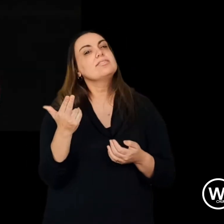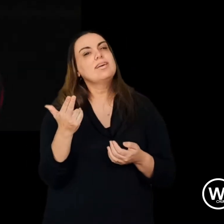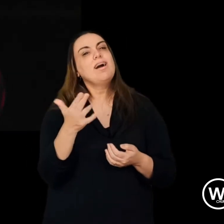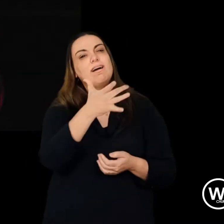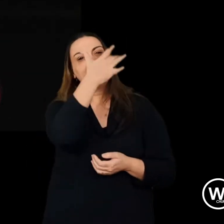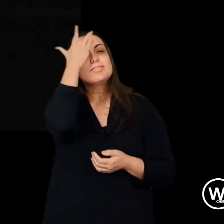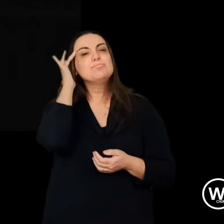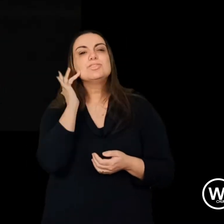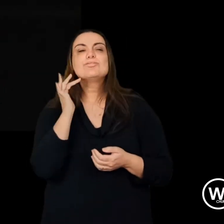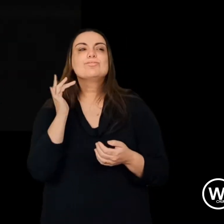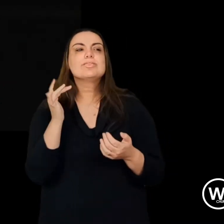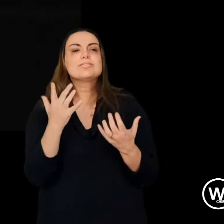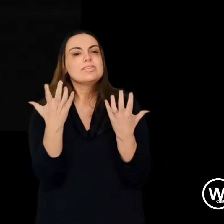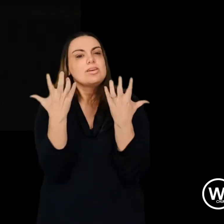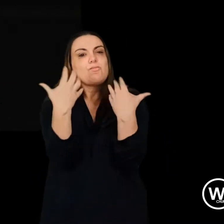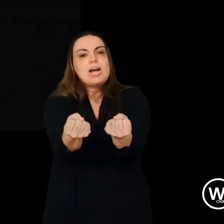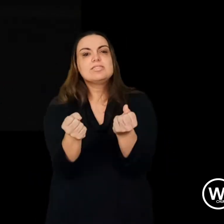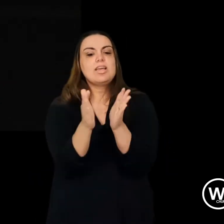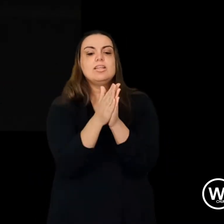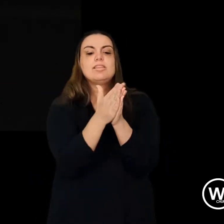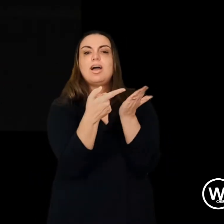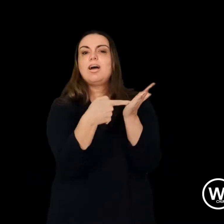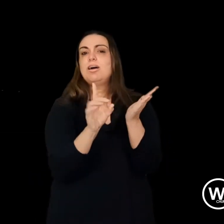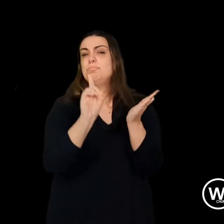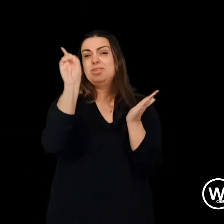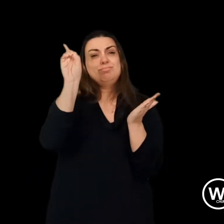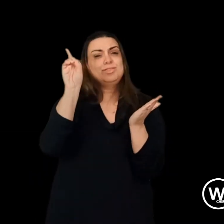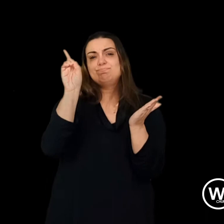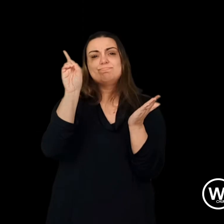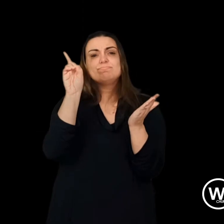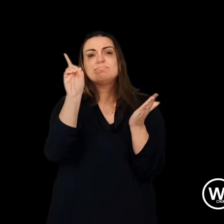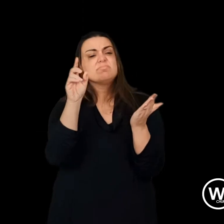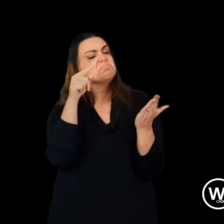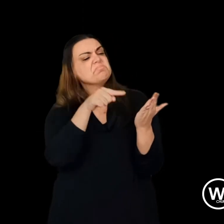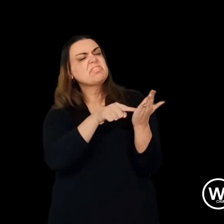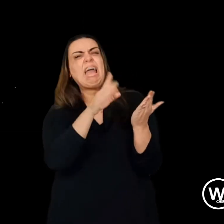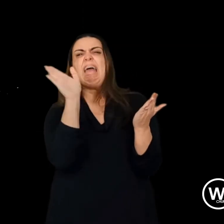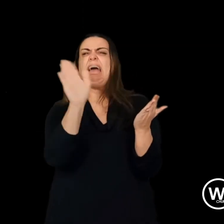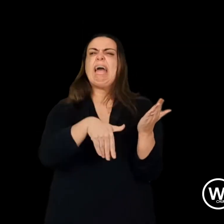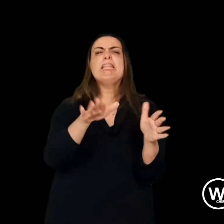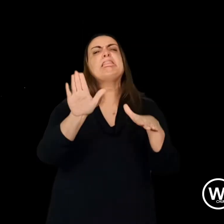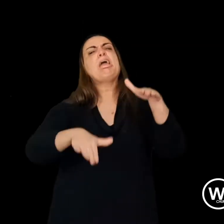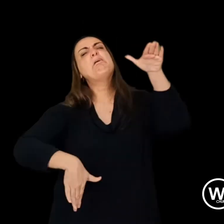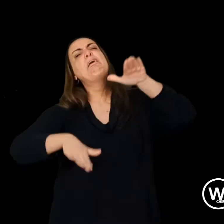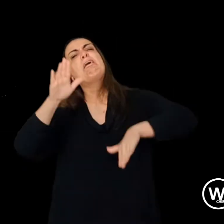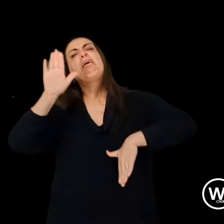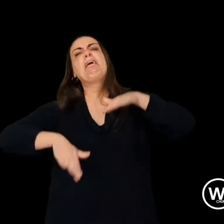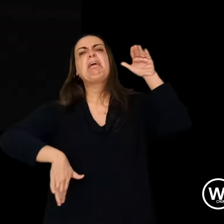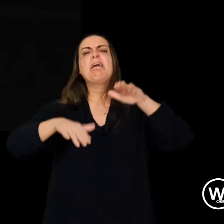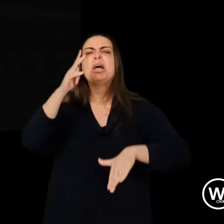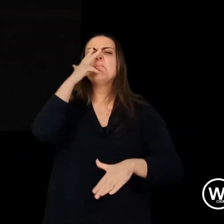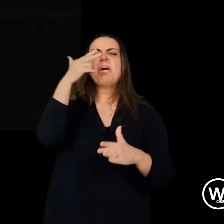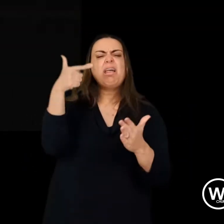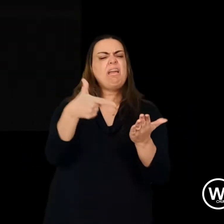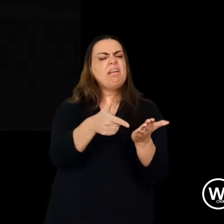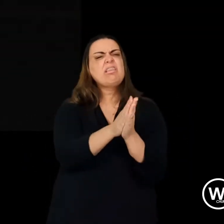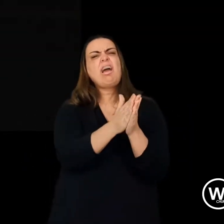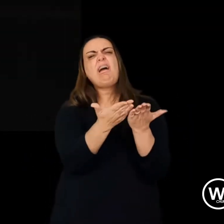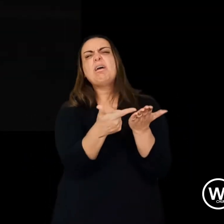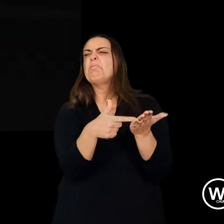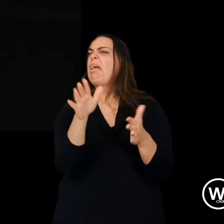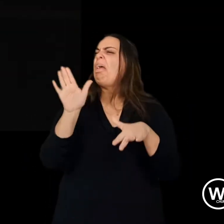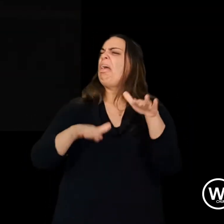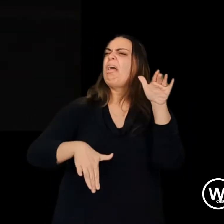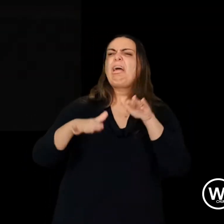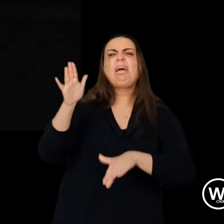palavra de Deus como uma verdade absoluta. Está tudo muito relativo, as pessoas estão banalizando a palavra de